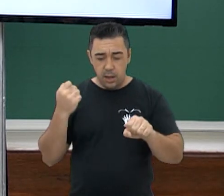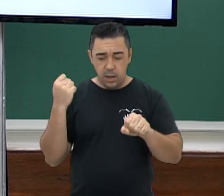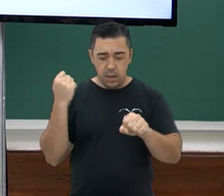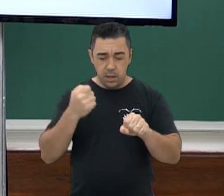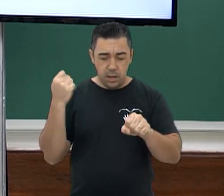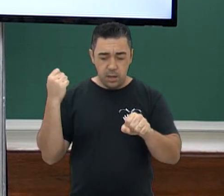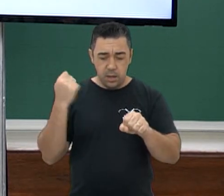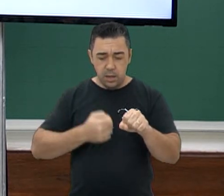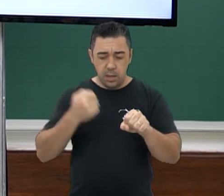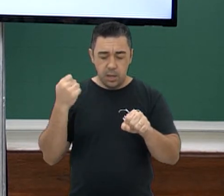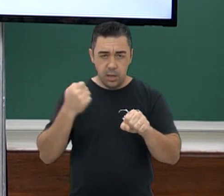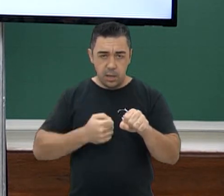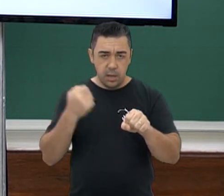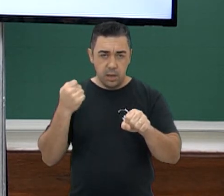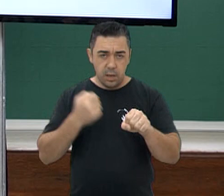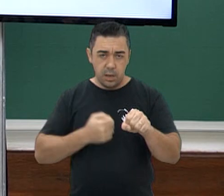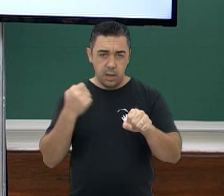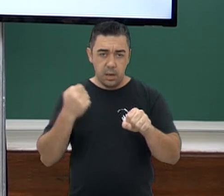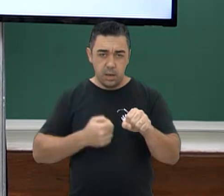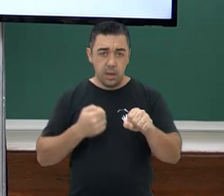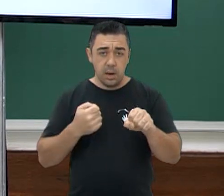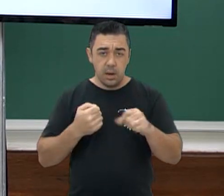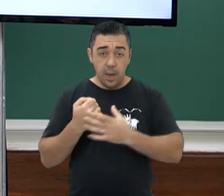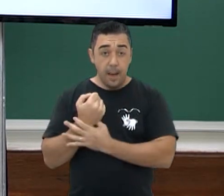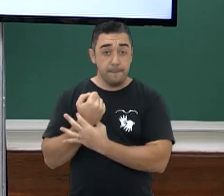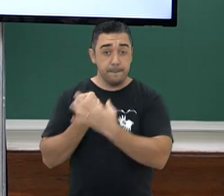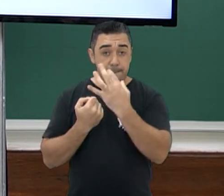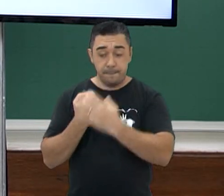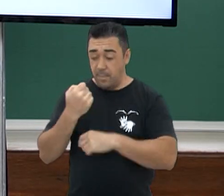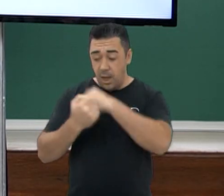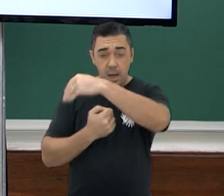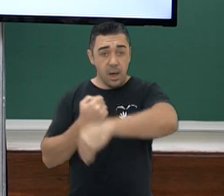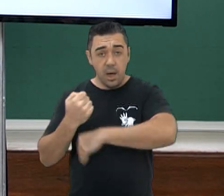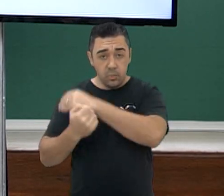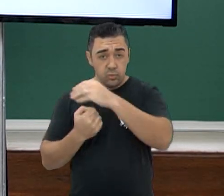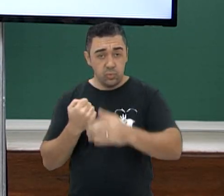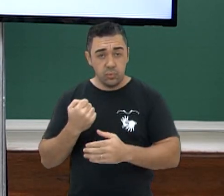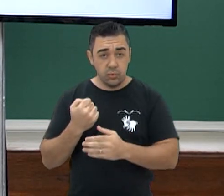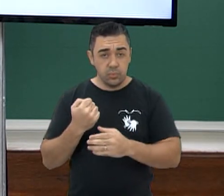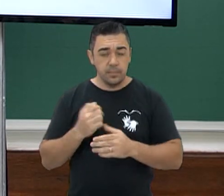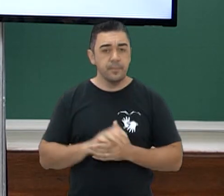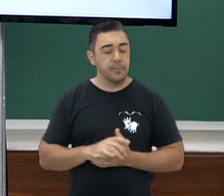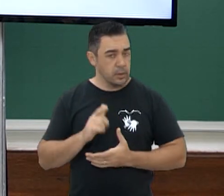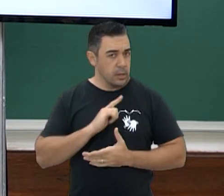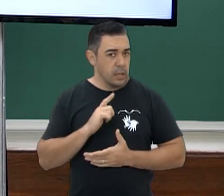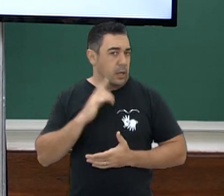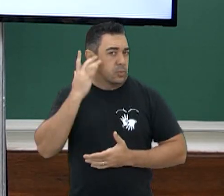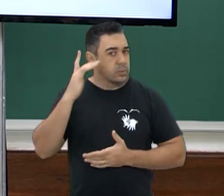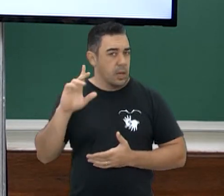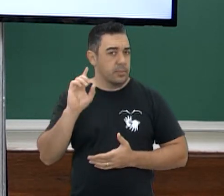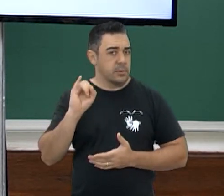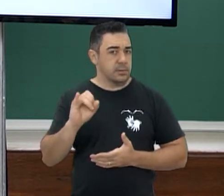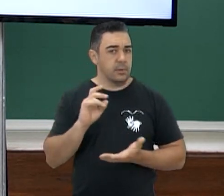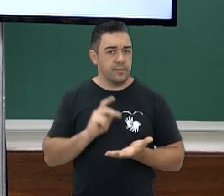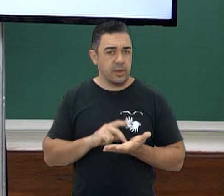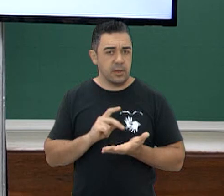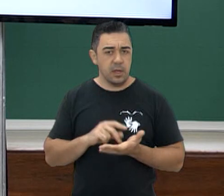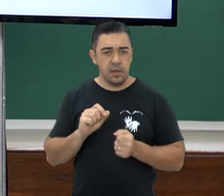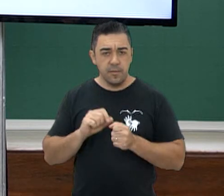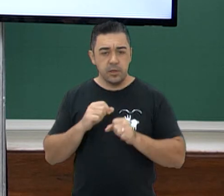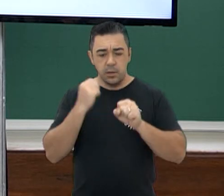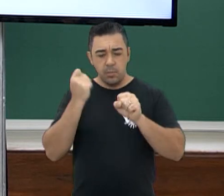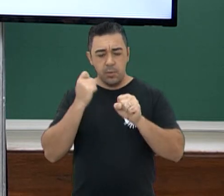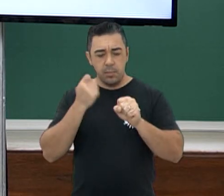batia com o martelo amarrado no braço. Tem um caso, não se sabe se é verdade ou não, que enquanto ele estava